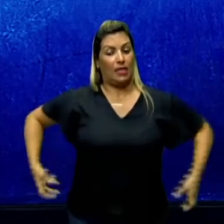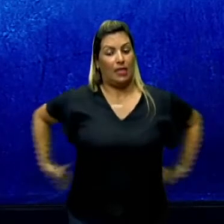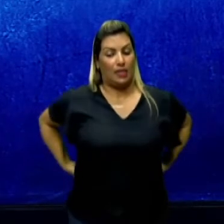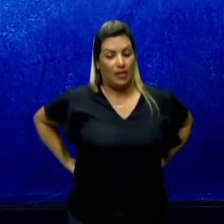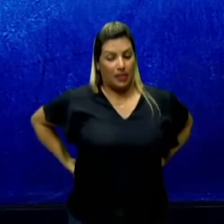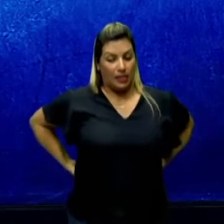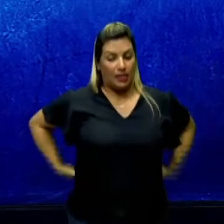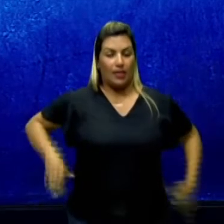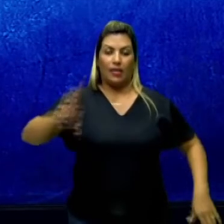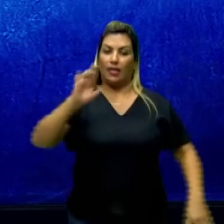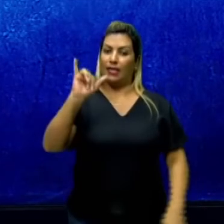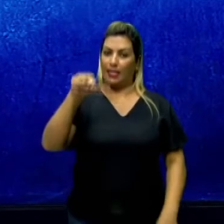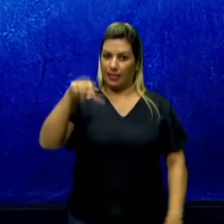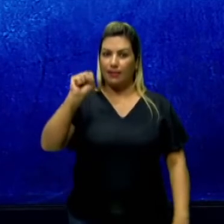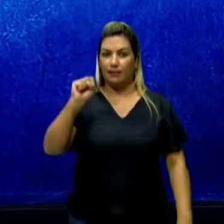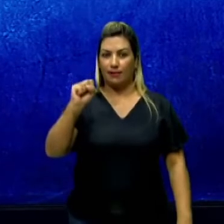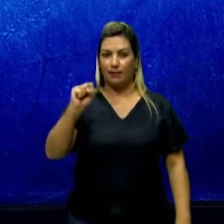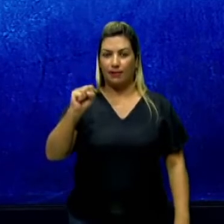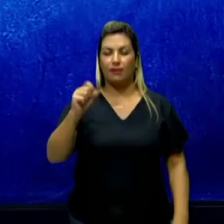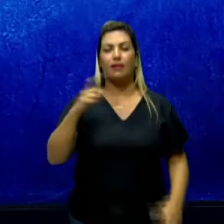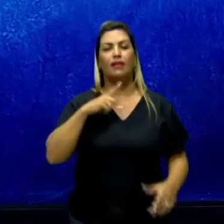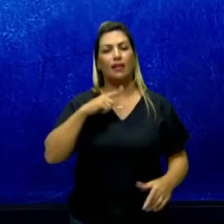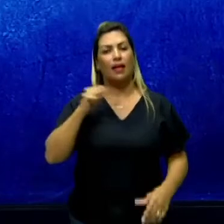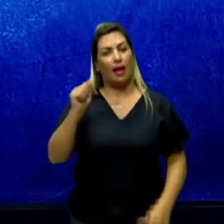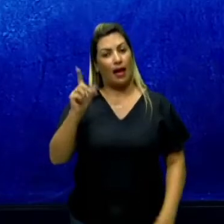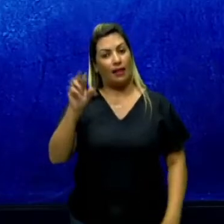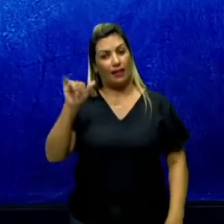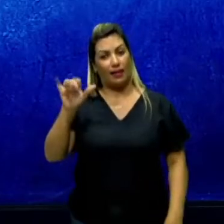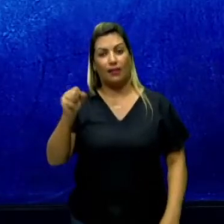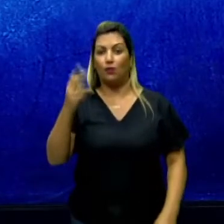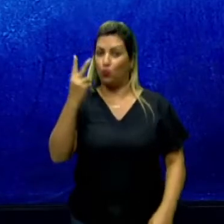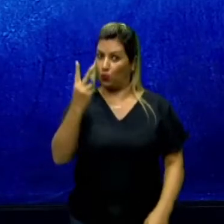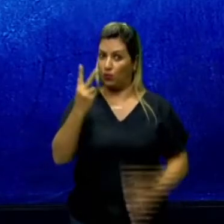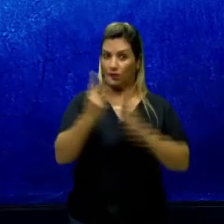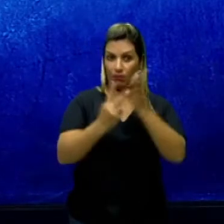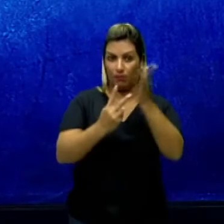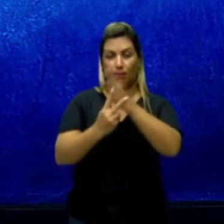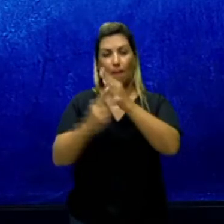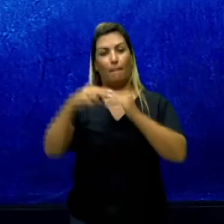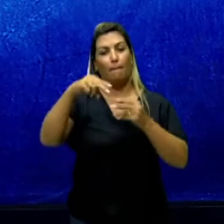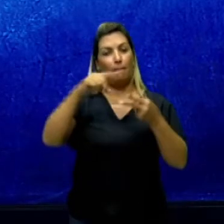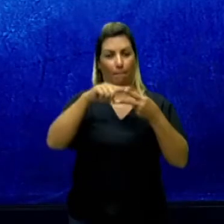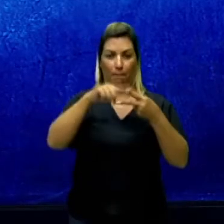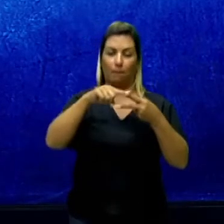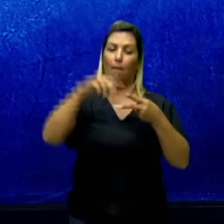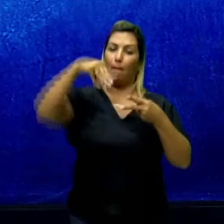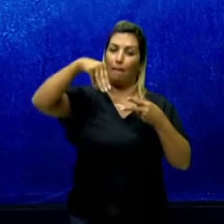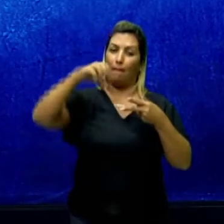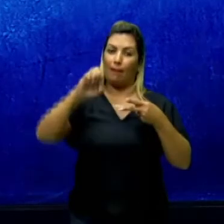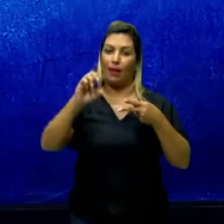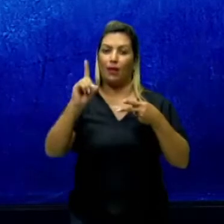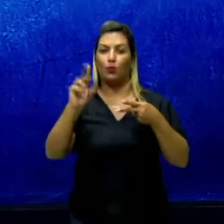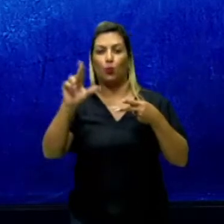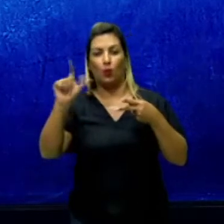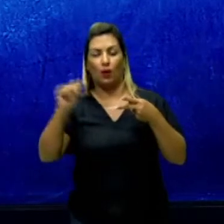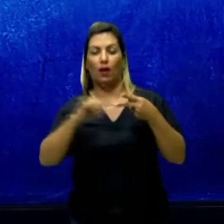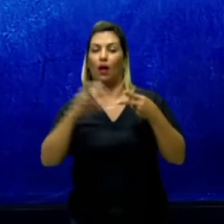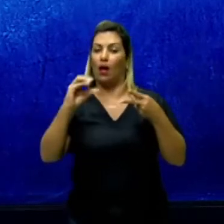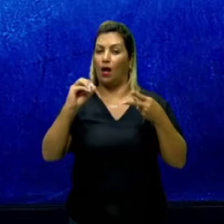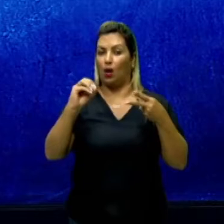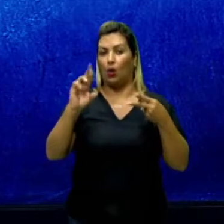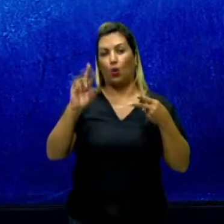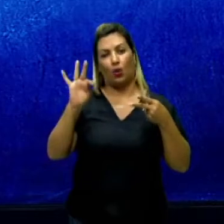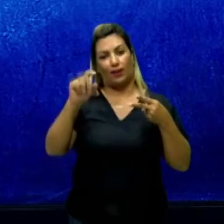rins. E as adrenais possuem duas partes, a medula e o córtex. A